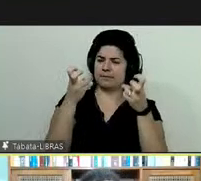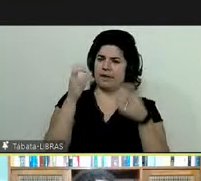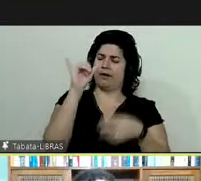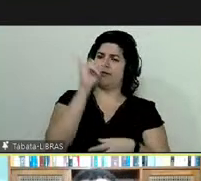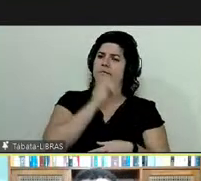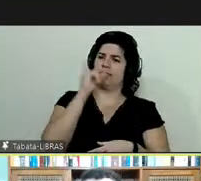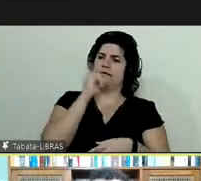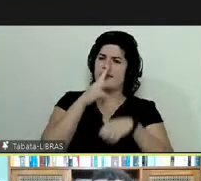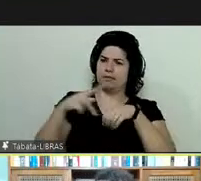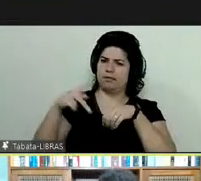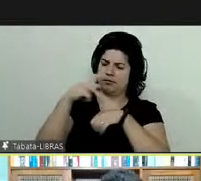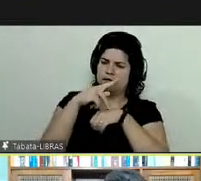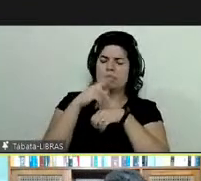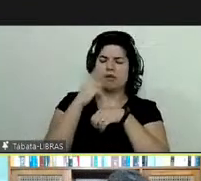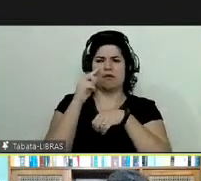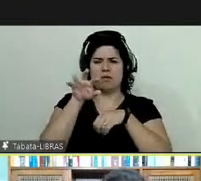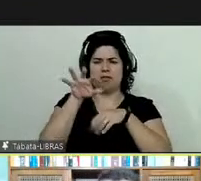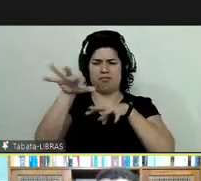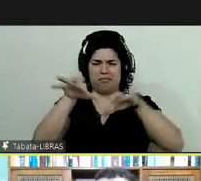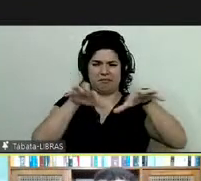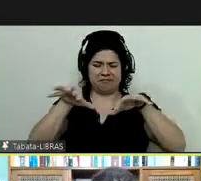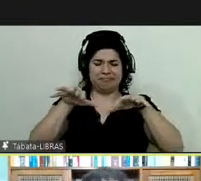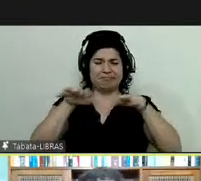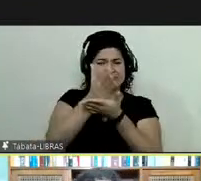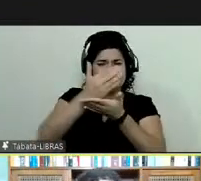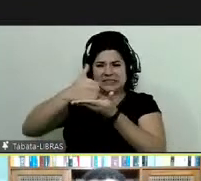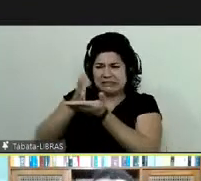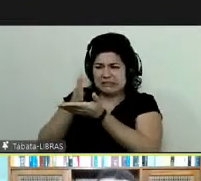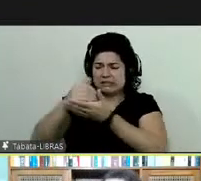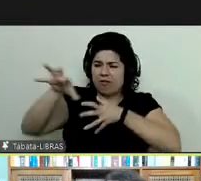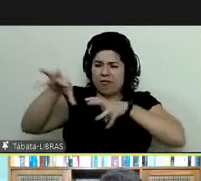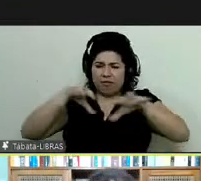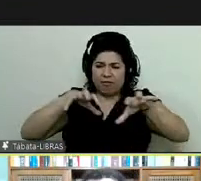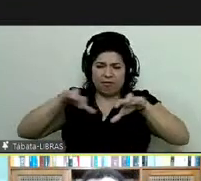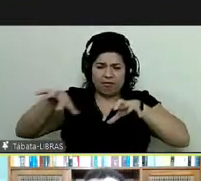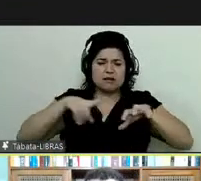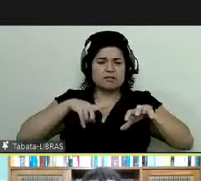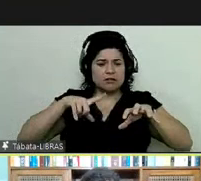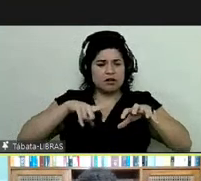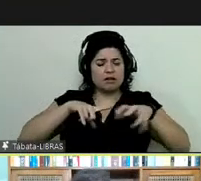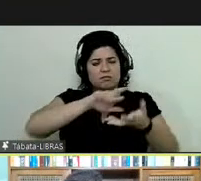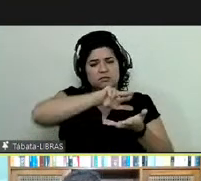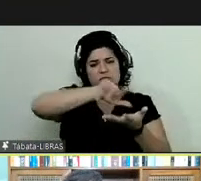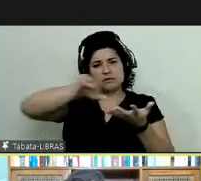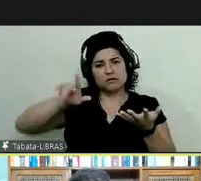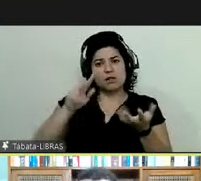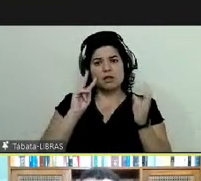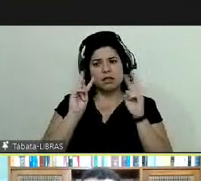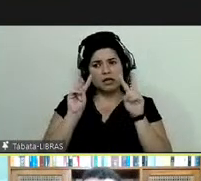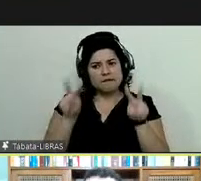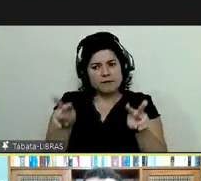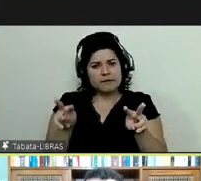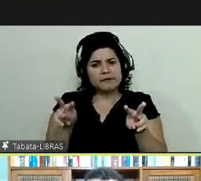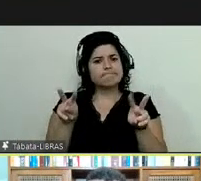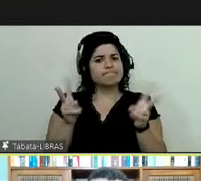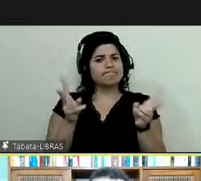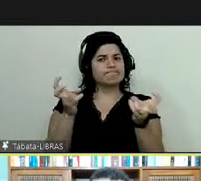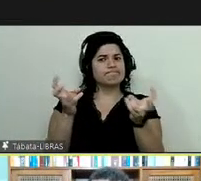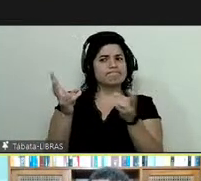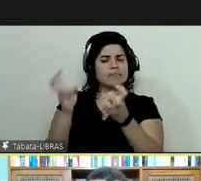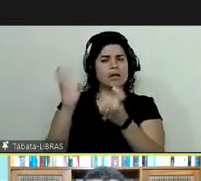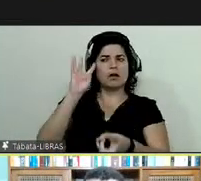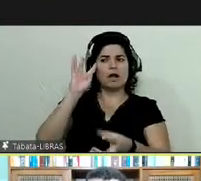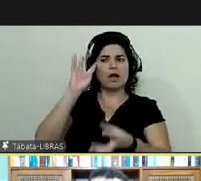da Itália via Itália fragmentada em diferentes reinos principados ducados via toda a tentação